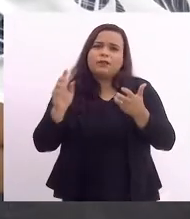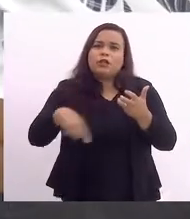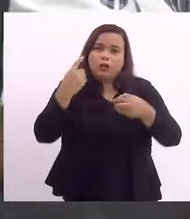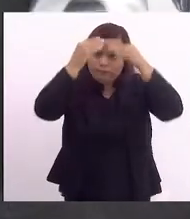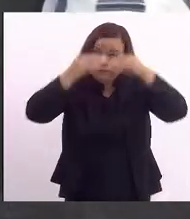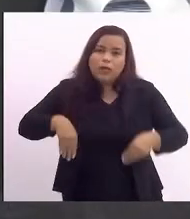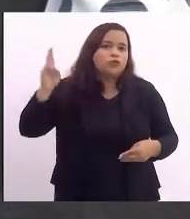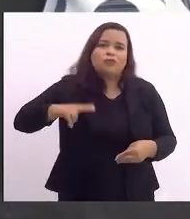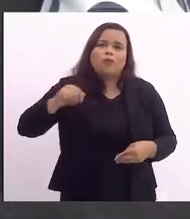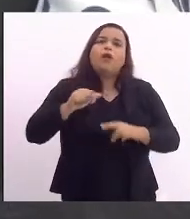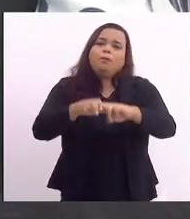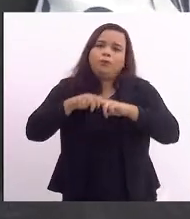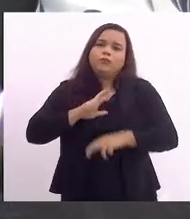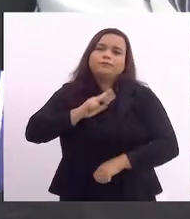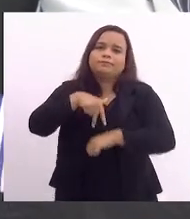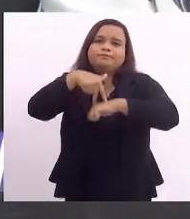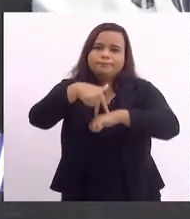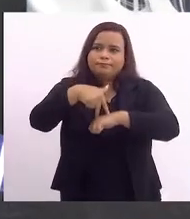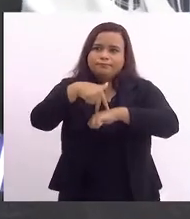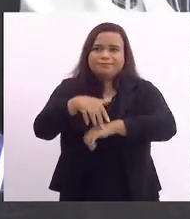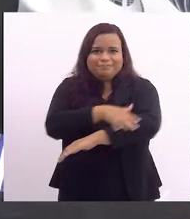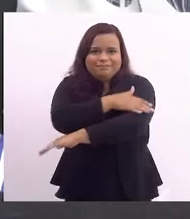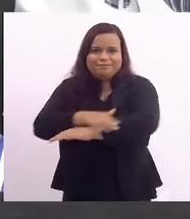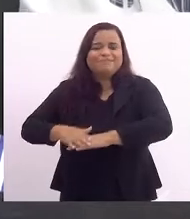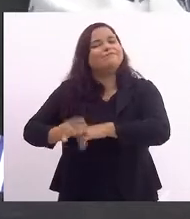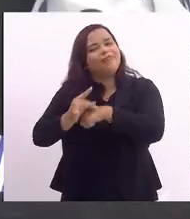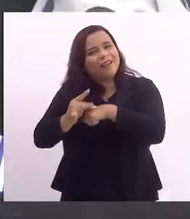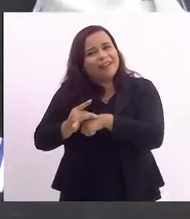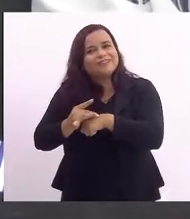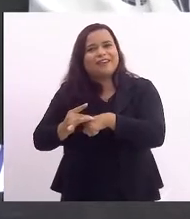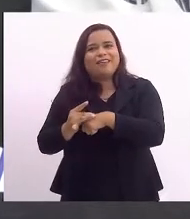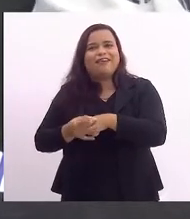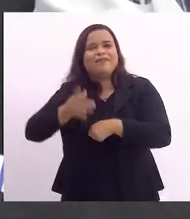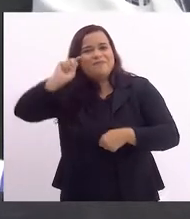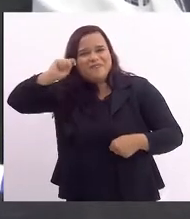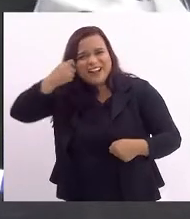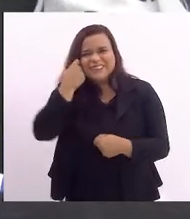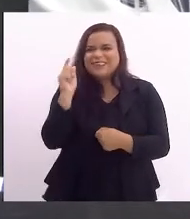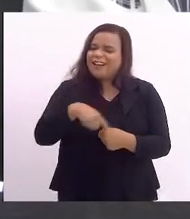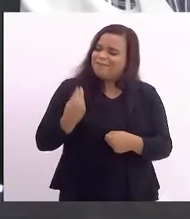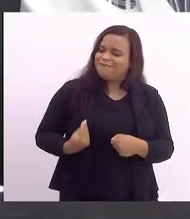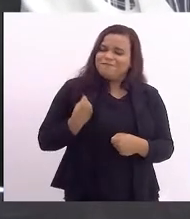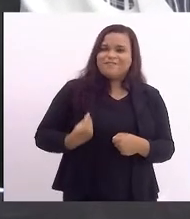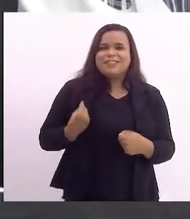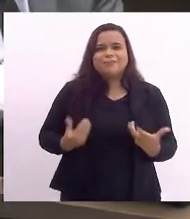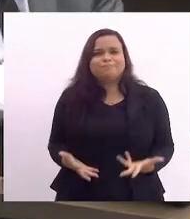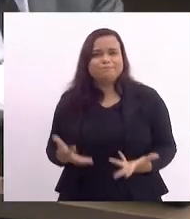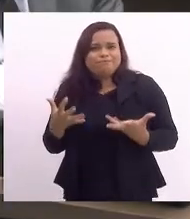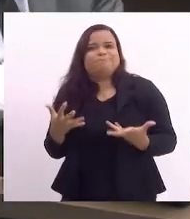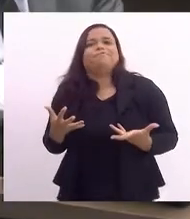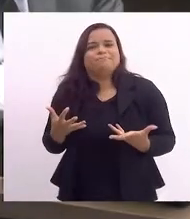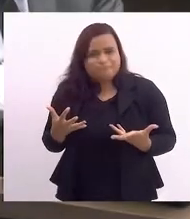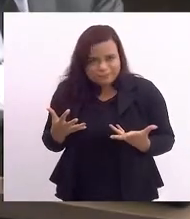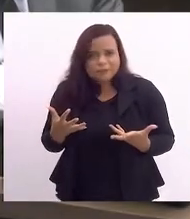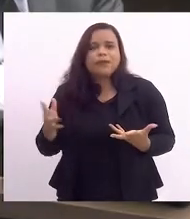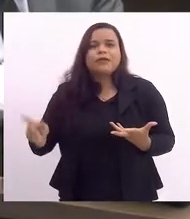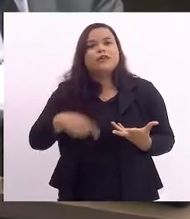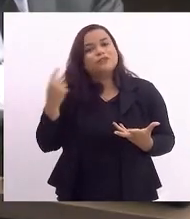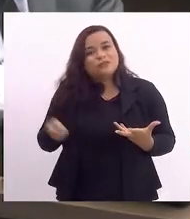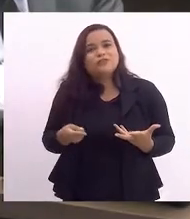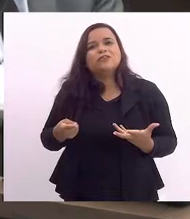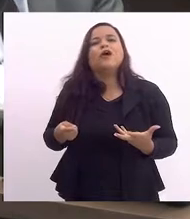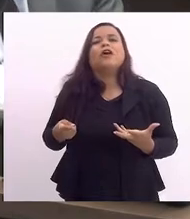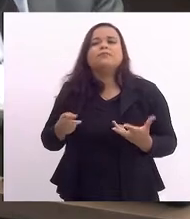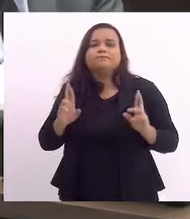por isso que nós estamos aqui, com as nossas peles pretas, com as nossas vidas vivas, com o nosso axé nesse